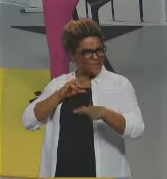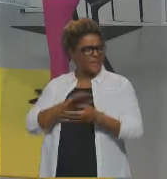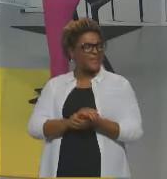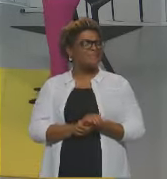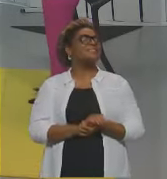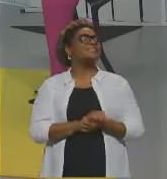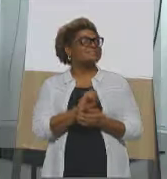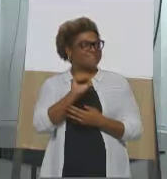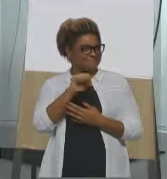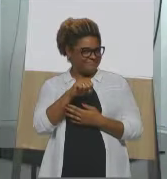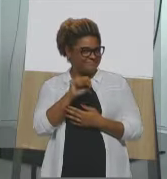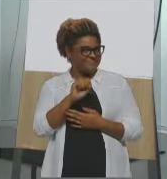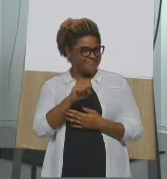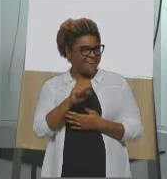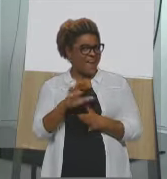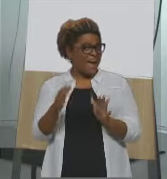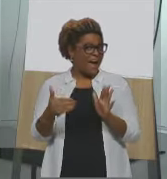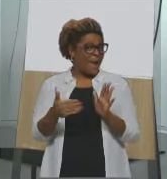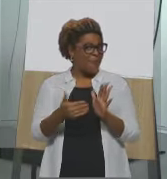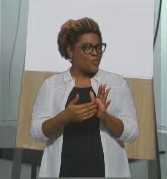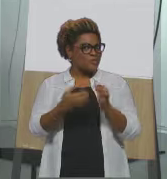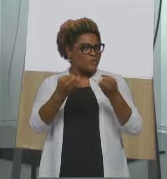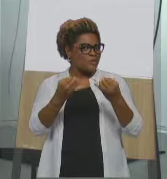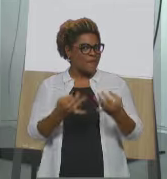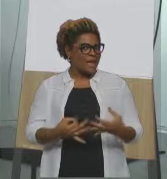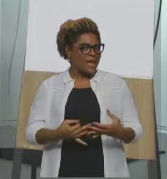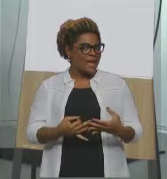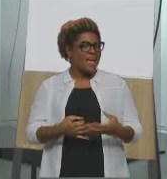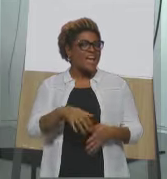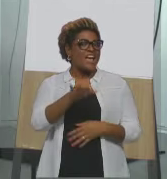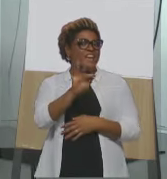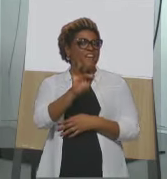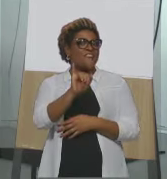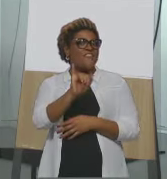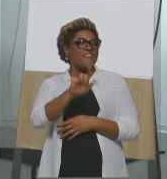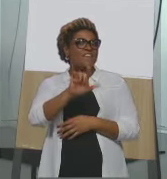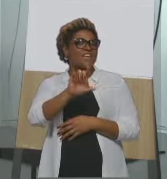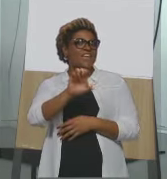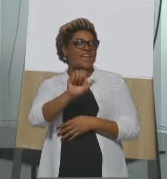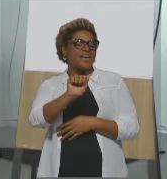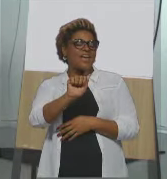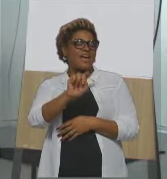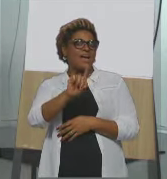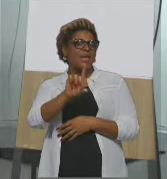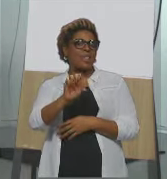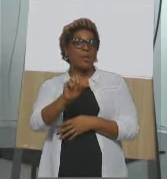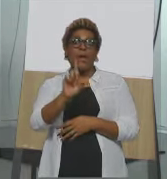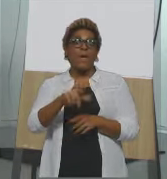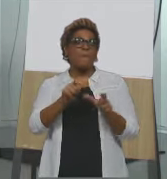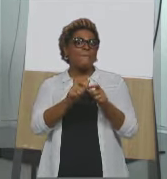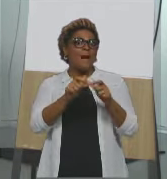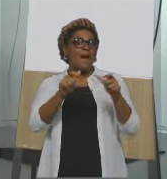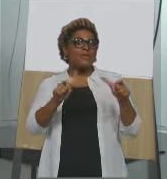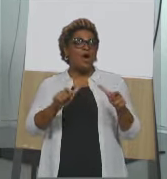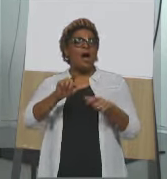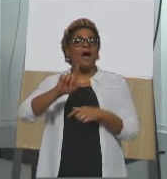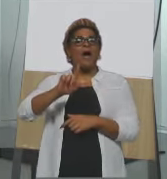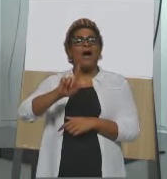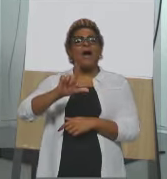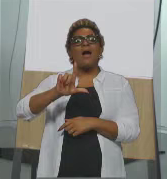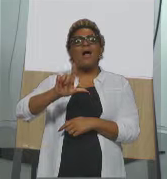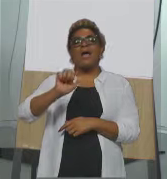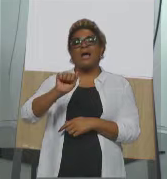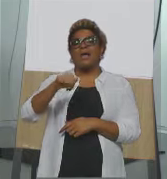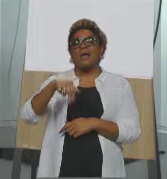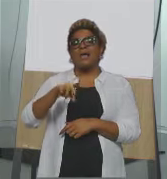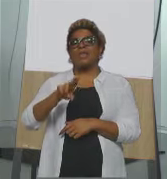última aula nós falamos que o fígado é a maior glândula do corpo humano e que o fígado ele tem uma bolsa que a gente chama de